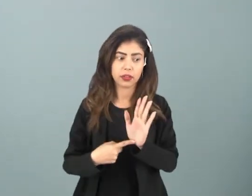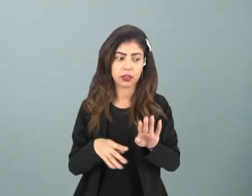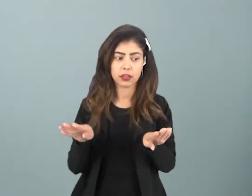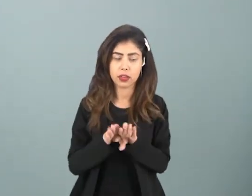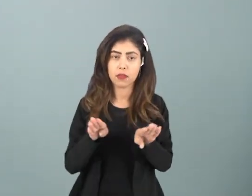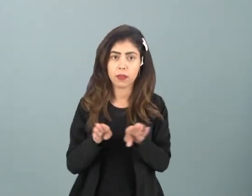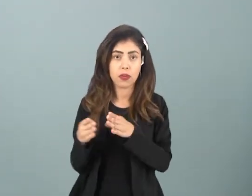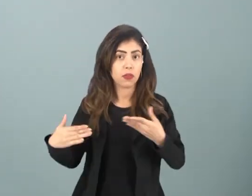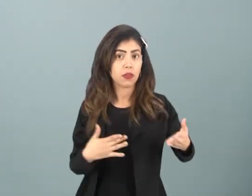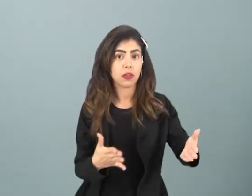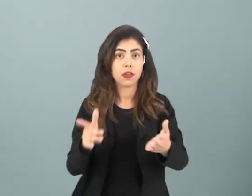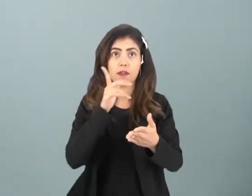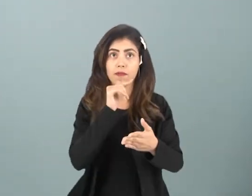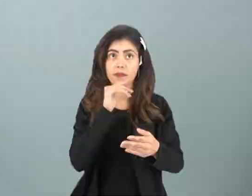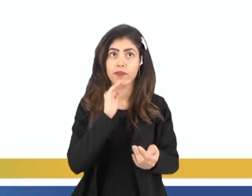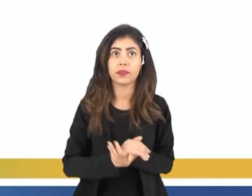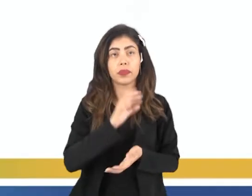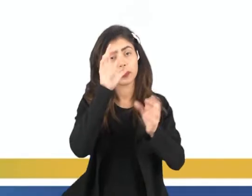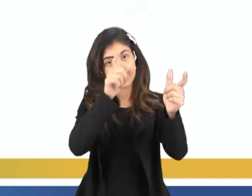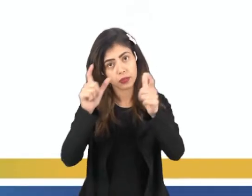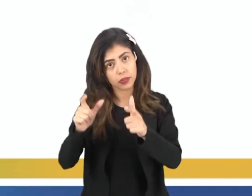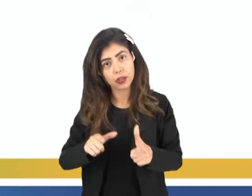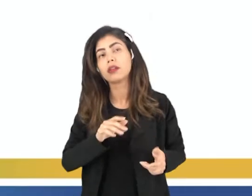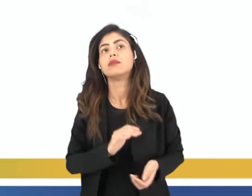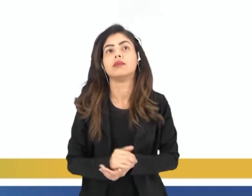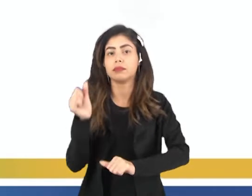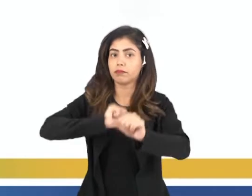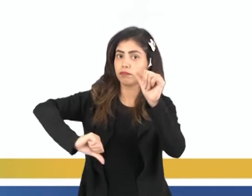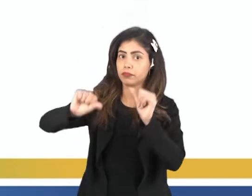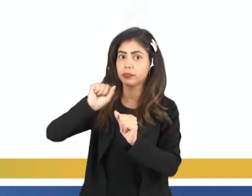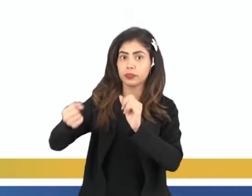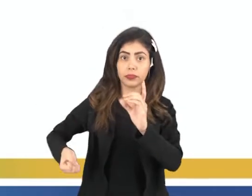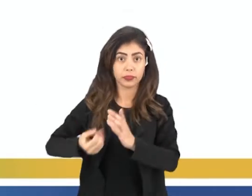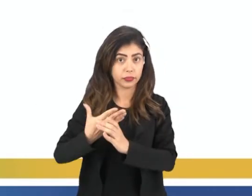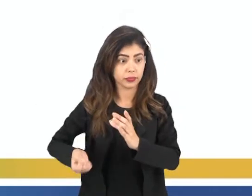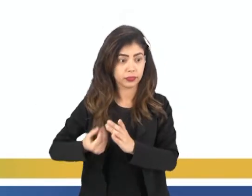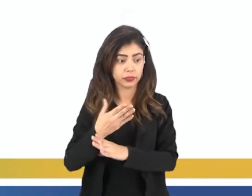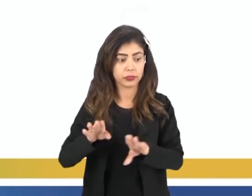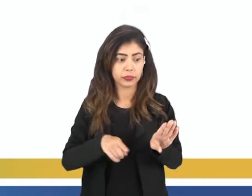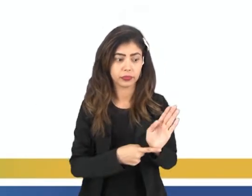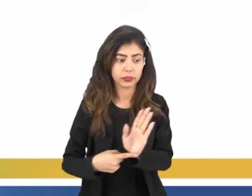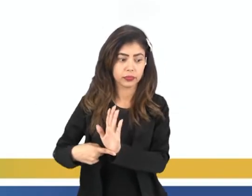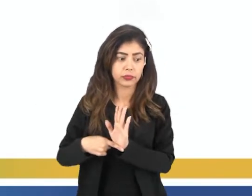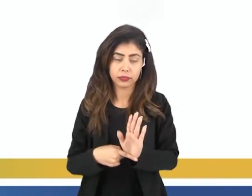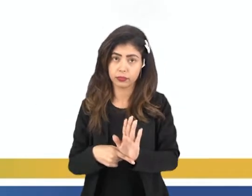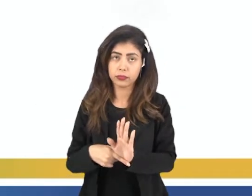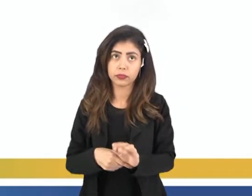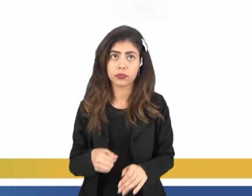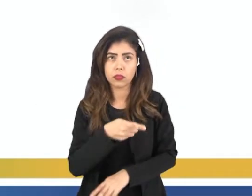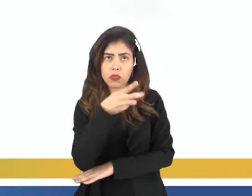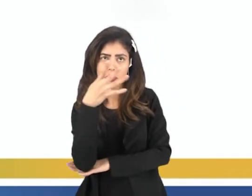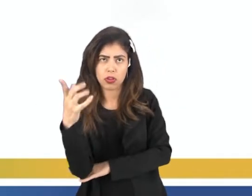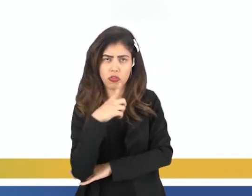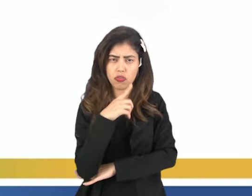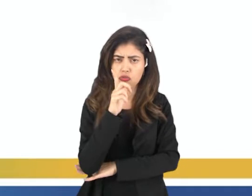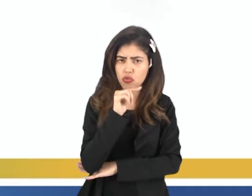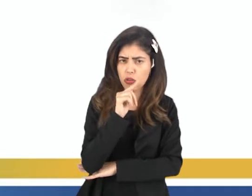os rios voadores. A área da floresta amazônica, ao contrário de ser improdutiva, produz imensas quantidades de